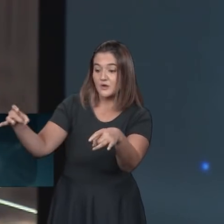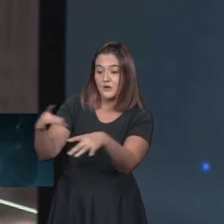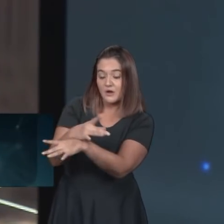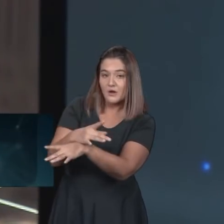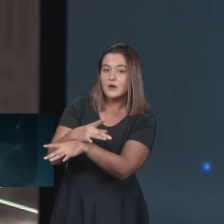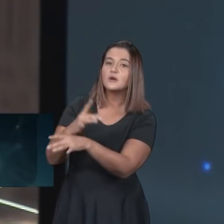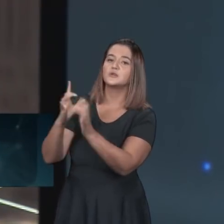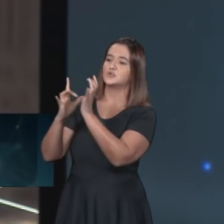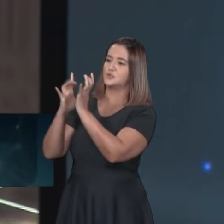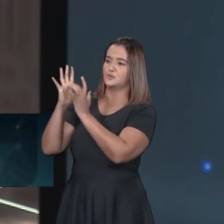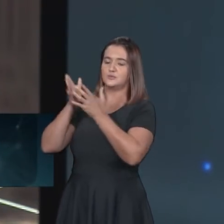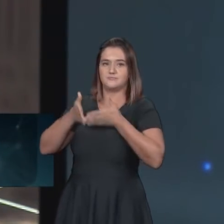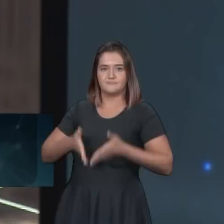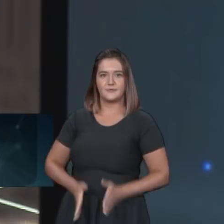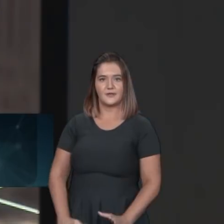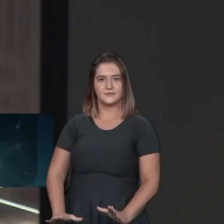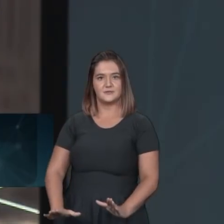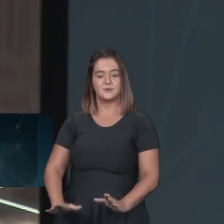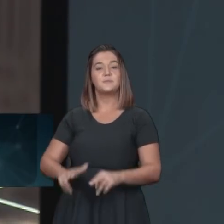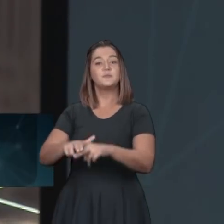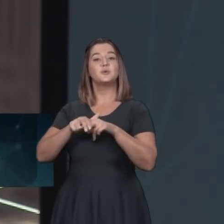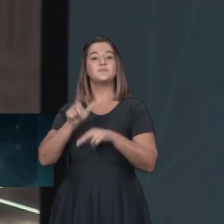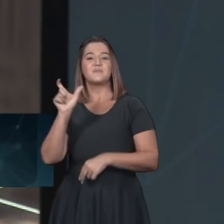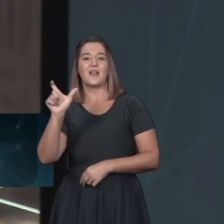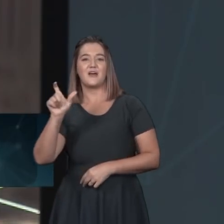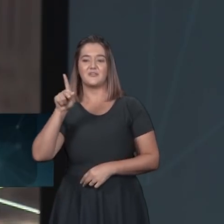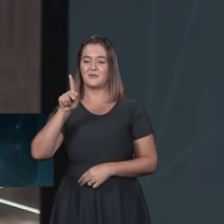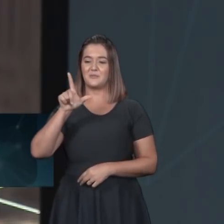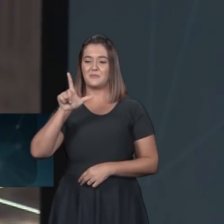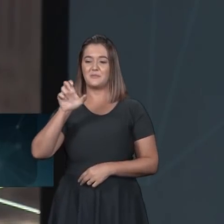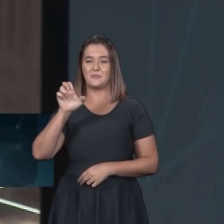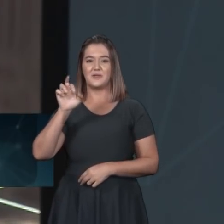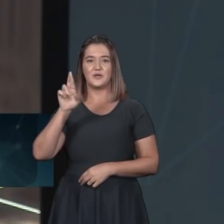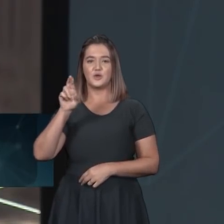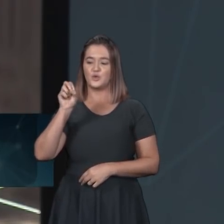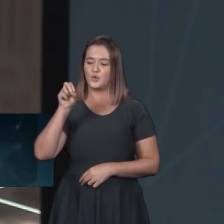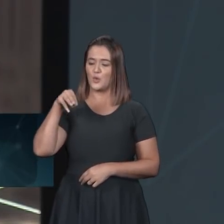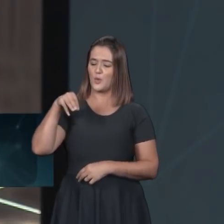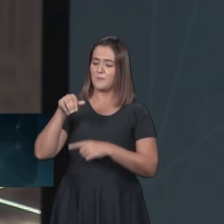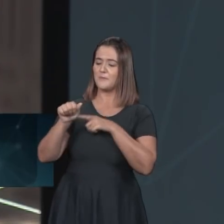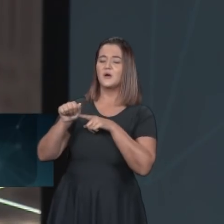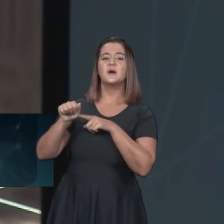pleroma? Pleroma significa o enchimento, aquilo que